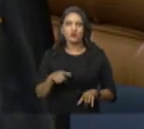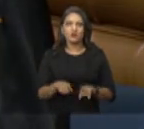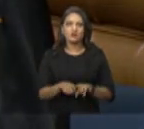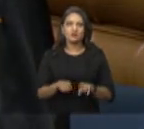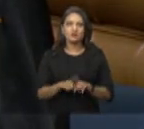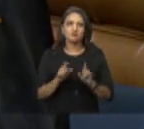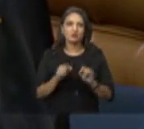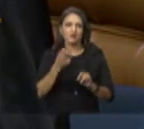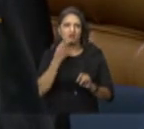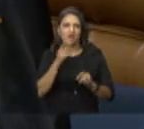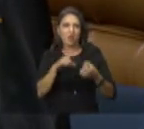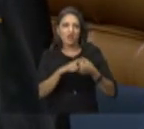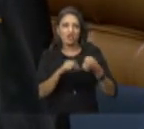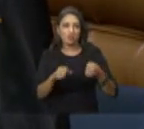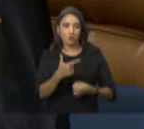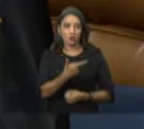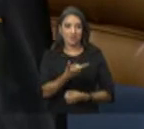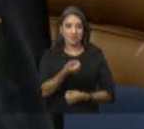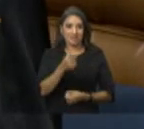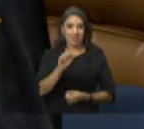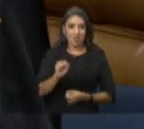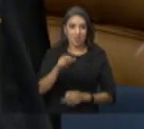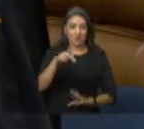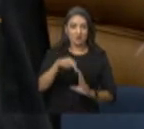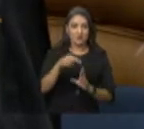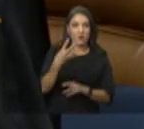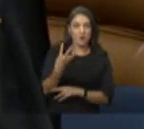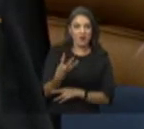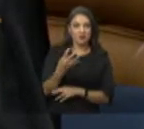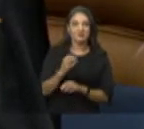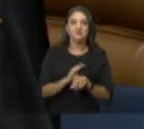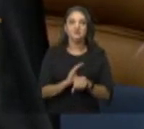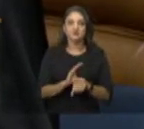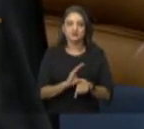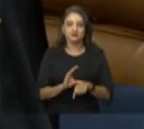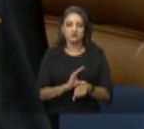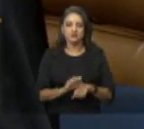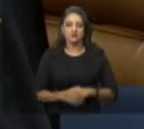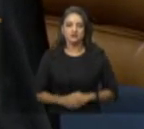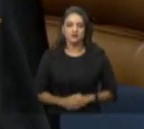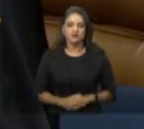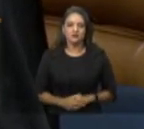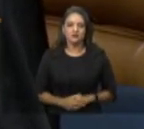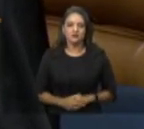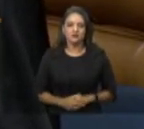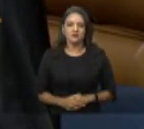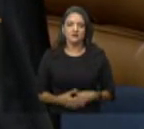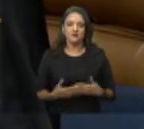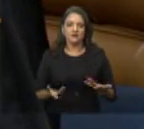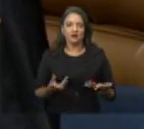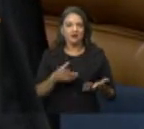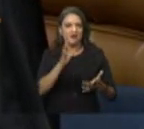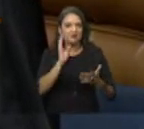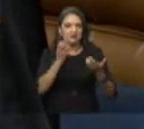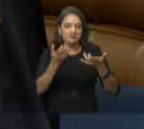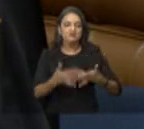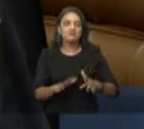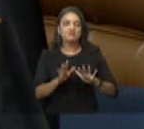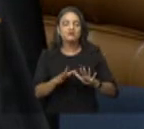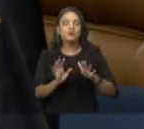208 Inciso 4 da nossa Constituição compreende um dever do Estado